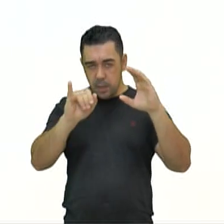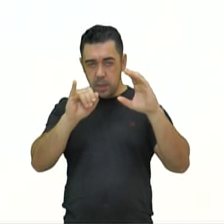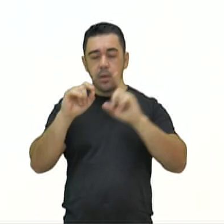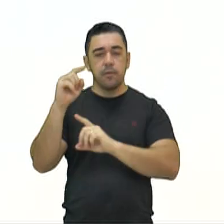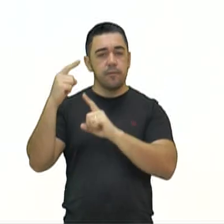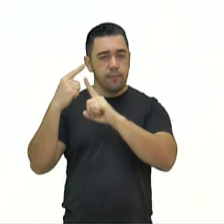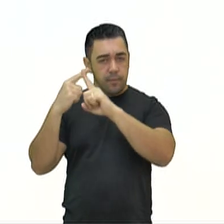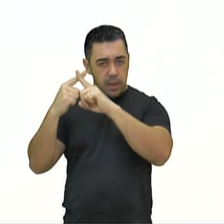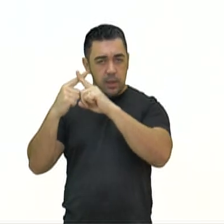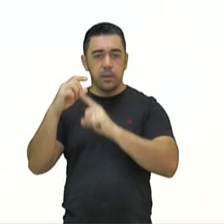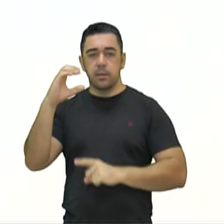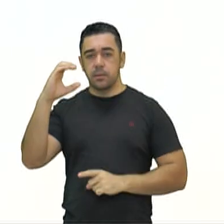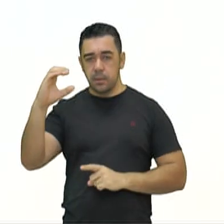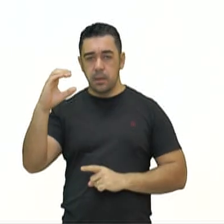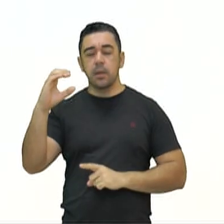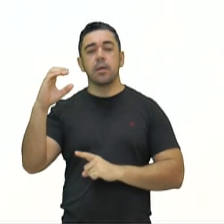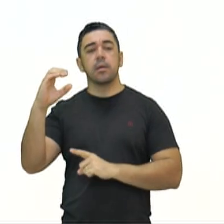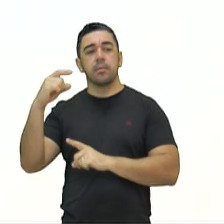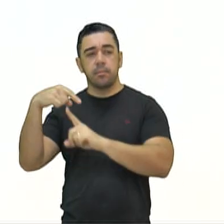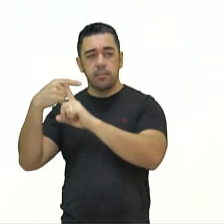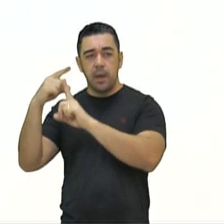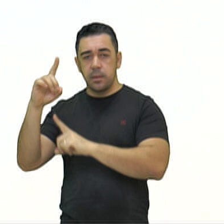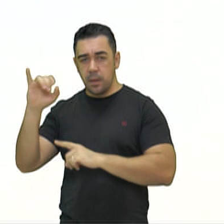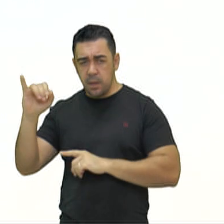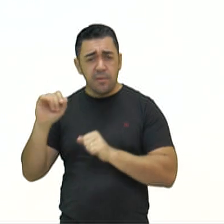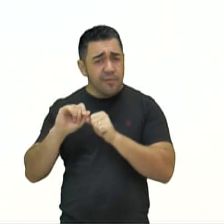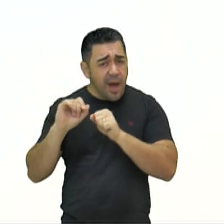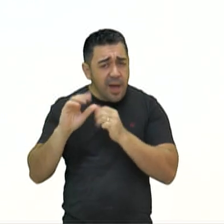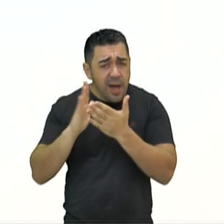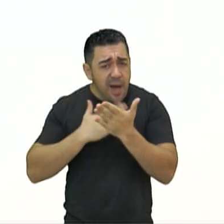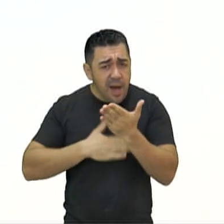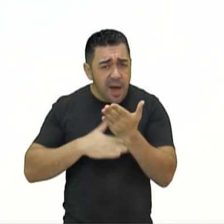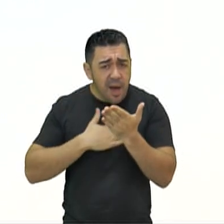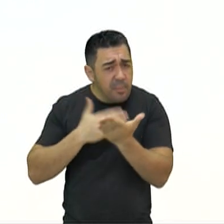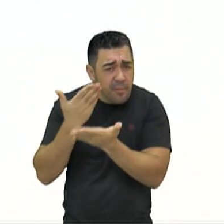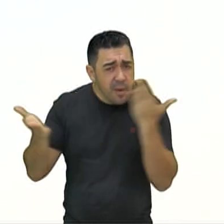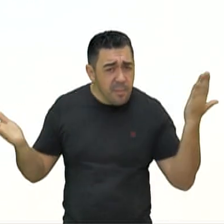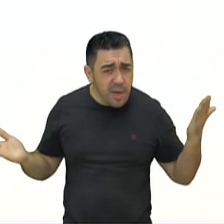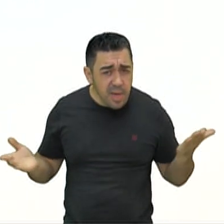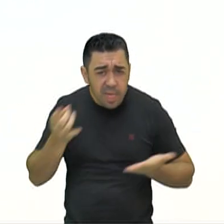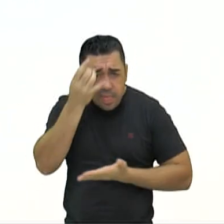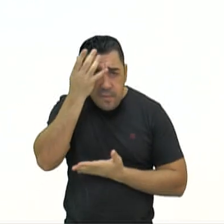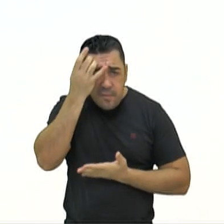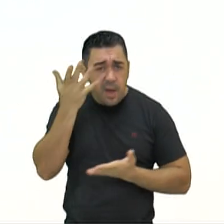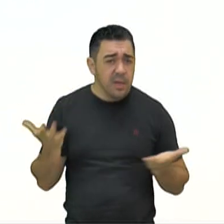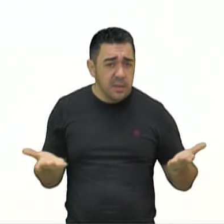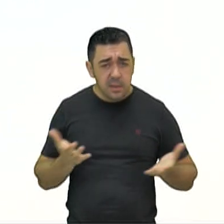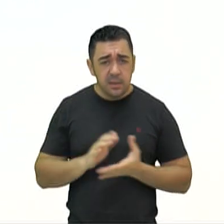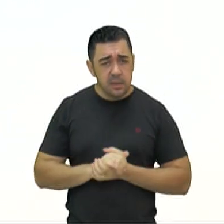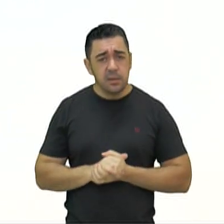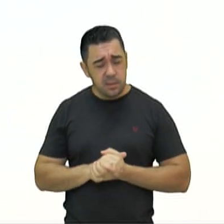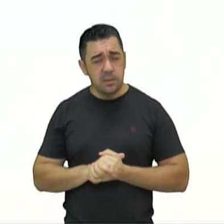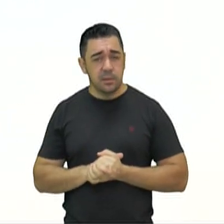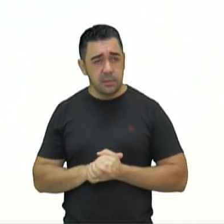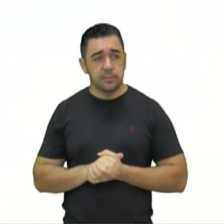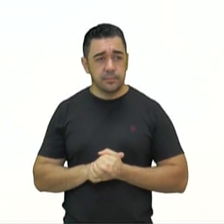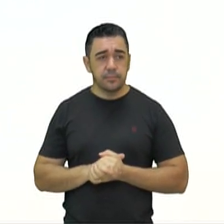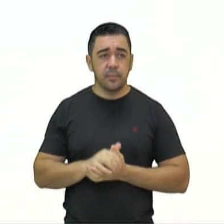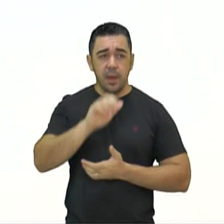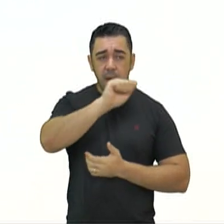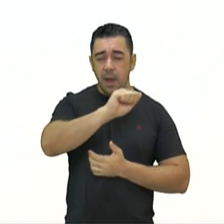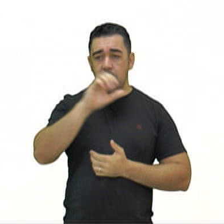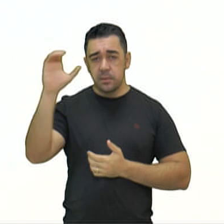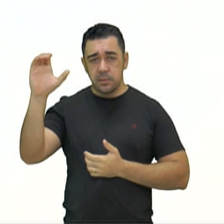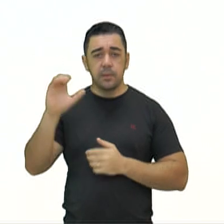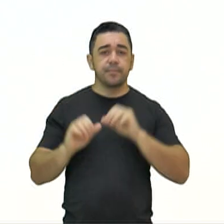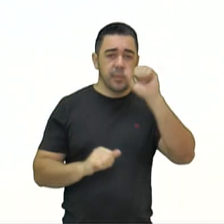vezes C mais DI. Faz com calma, não vai perder uma questão que é uma questão de multiplicação, tá? Então A vezes